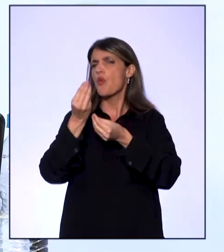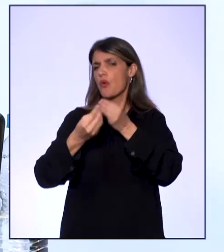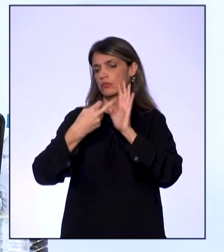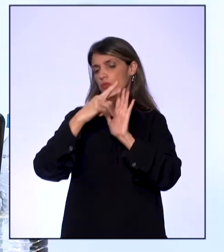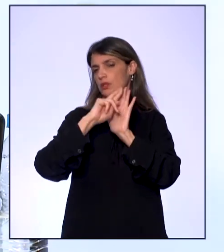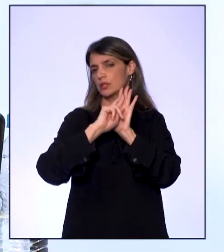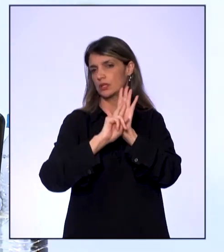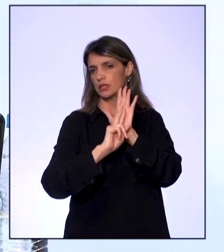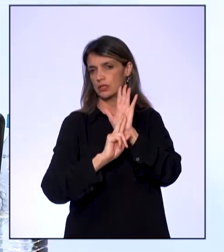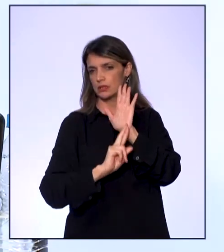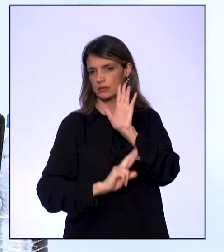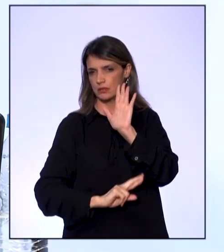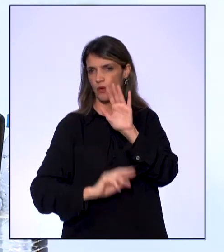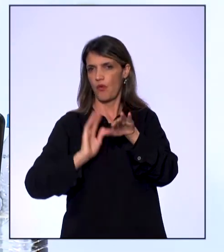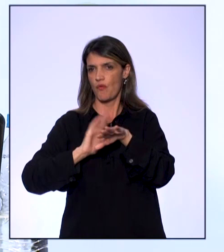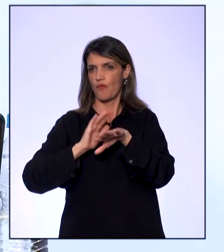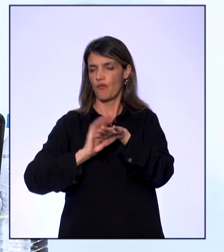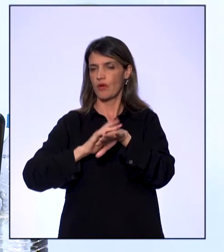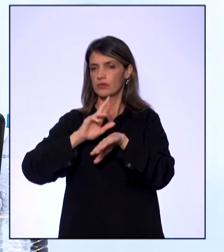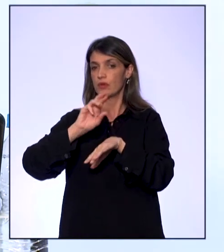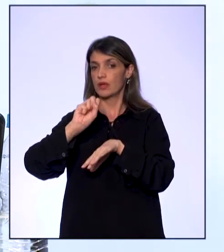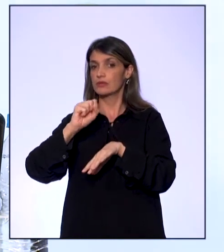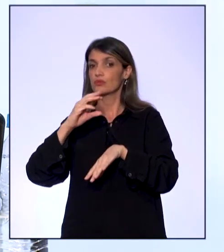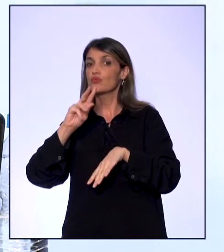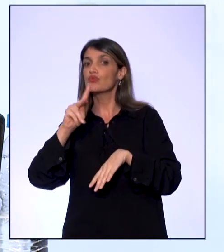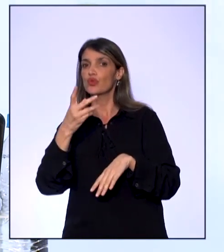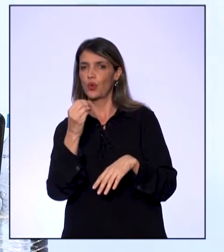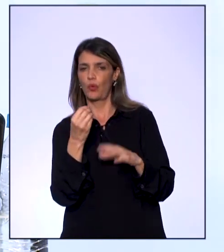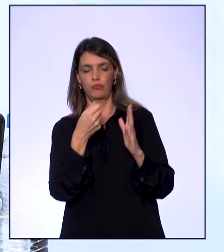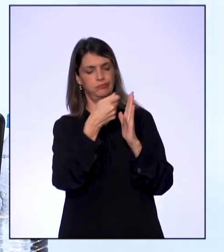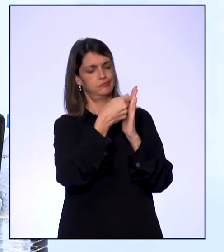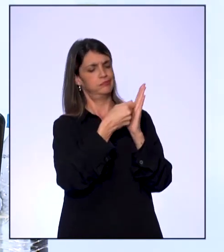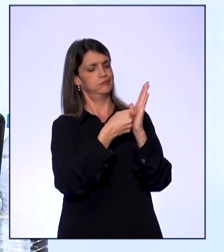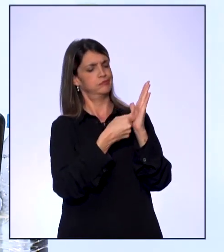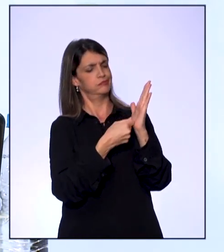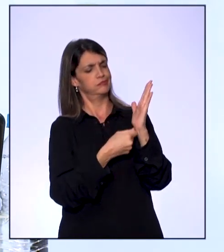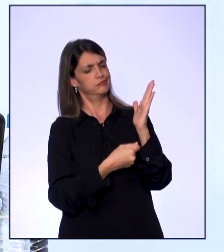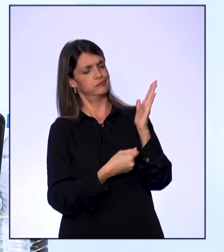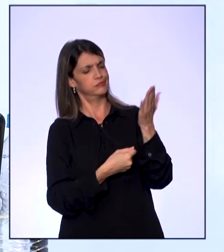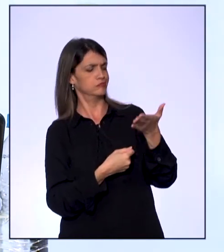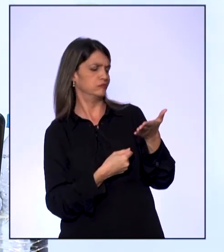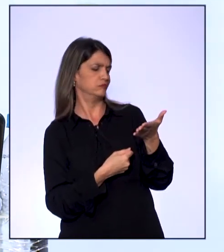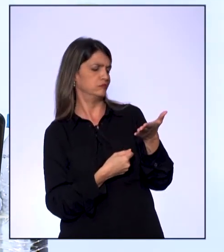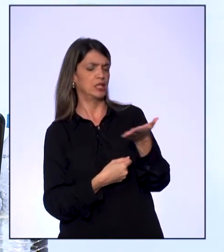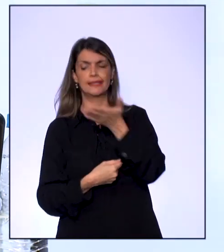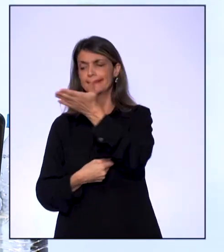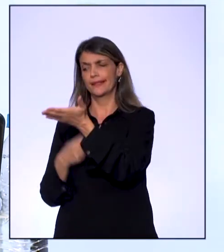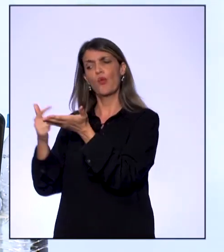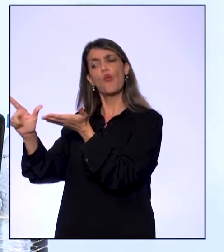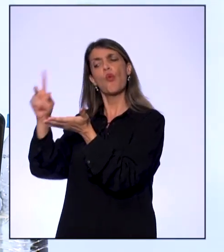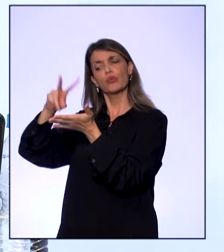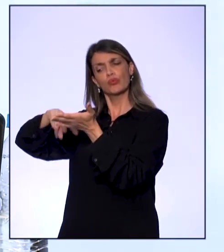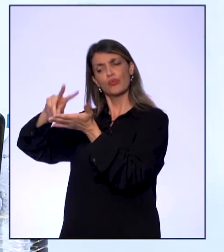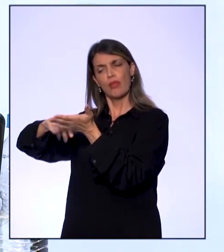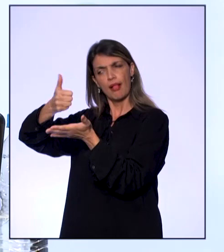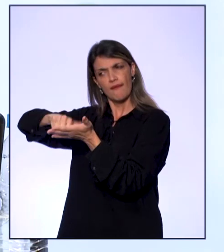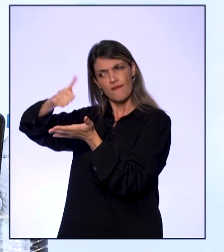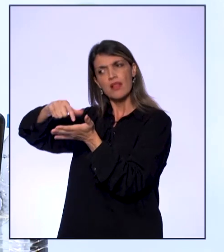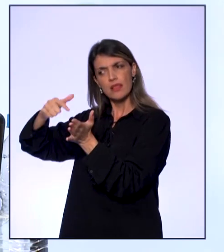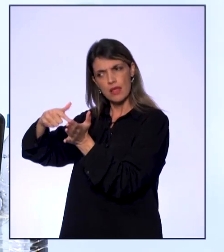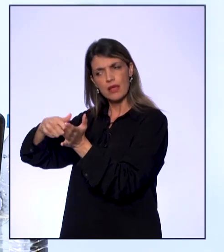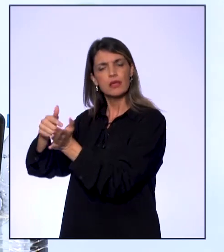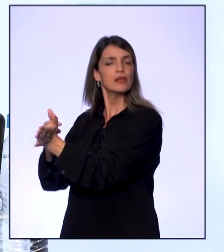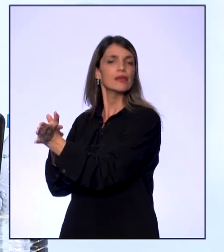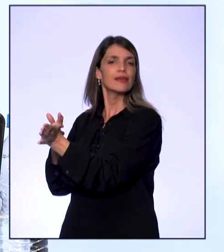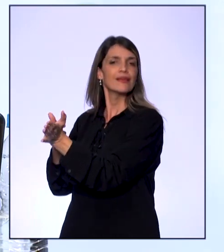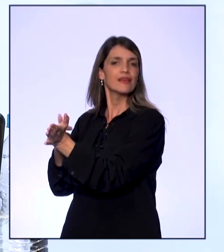Eu elaboro o rascunho desse texto e aí, depois de elaborar esse rascunho desse texto, eu entrego para outras pessoas lerem, avaliarem o meu texto.